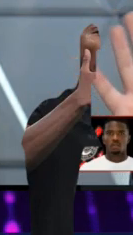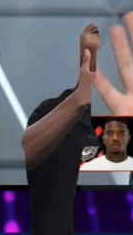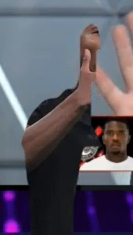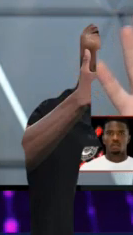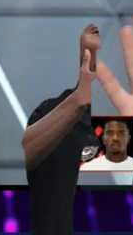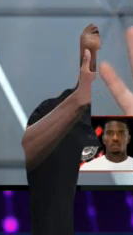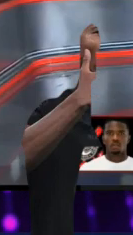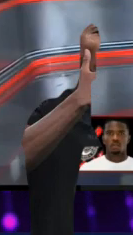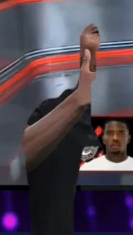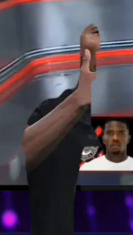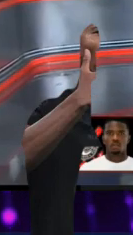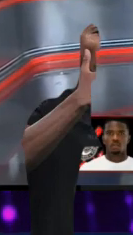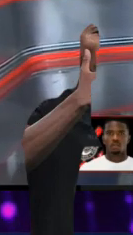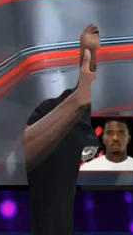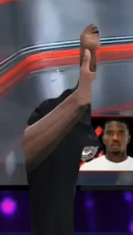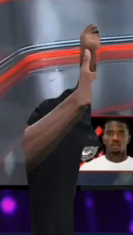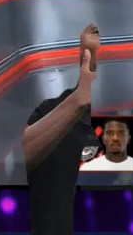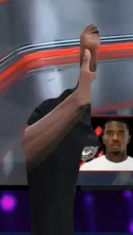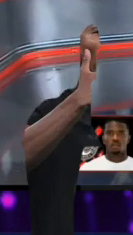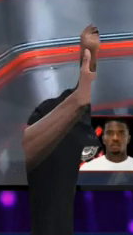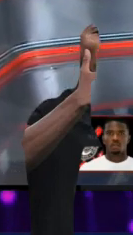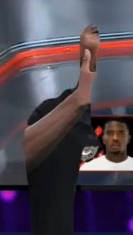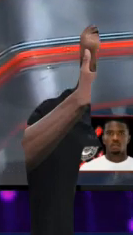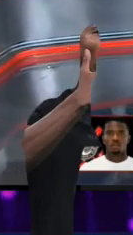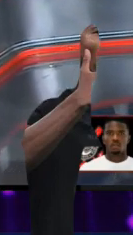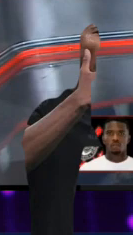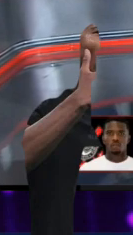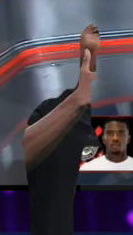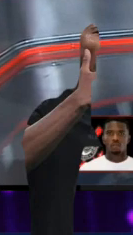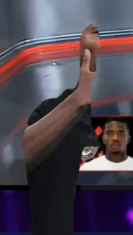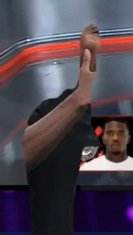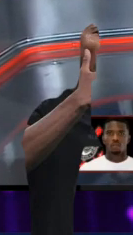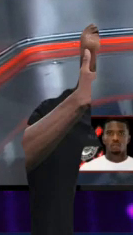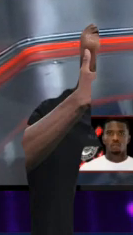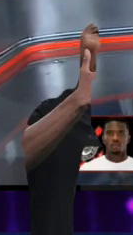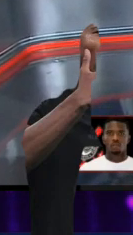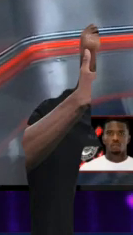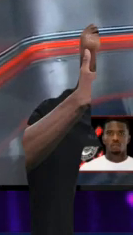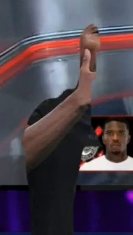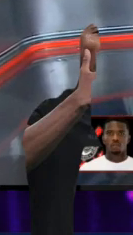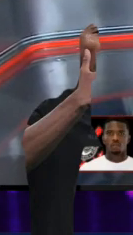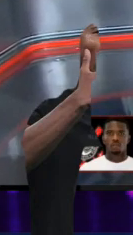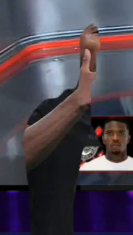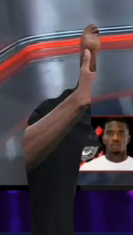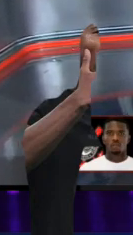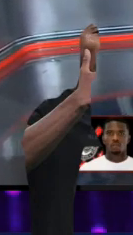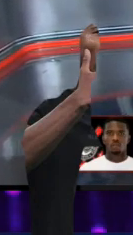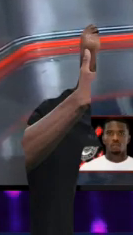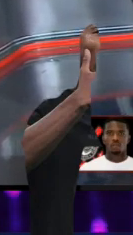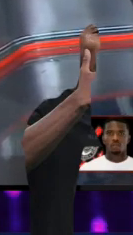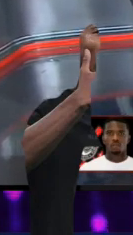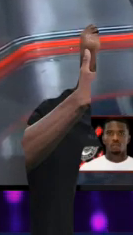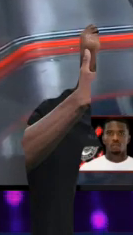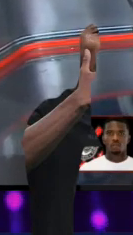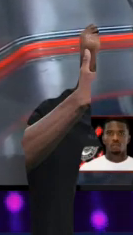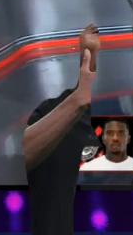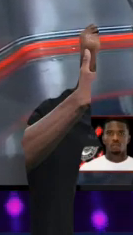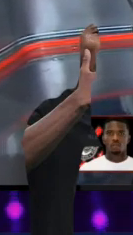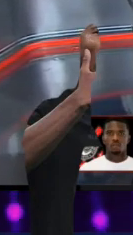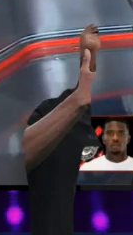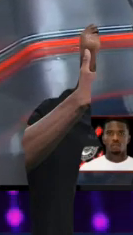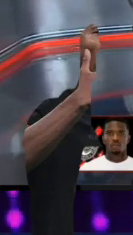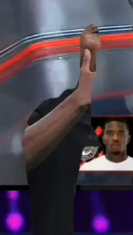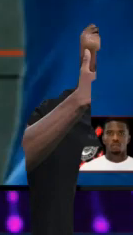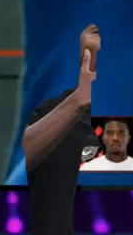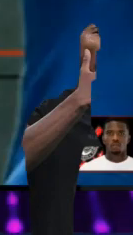comportamento com Sim, esse negócio. Claro. Né? Como é que é esse meu comportamento com quem... Eu não gosto que fala palavrão, mas é meu. É, o que te incomoda mais é o palavrão, né?